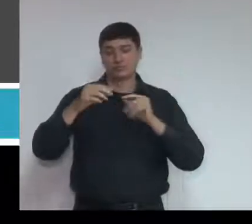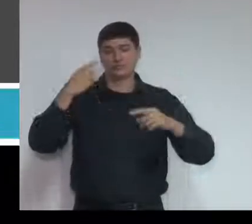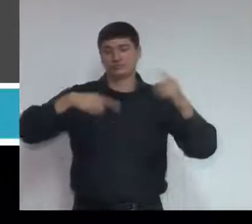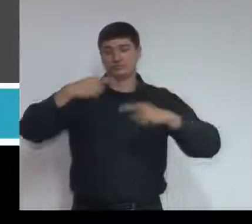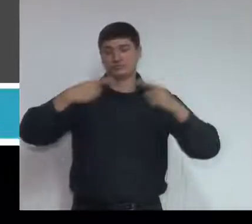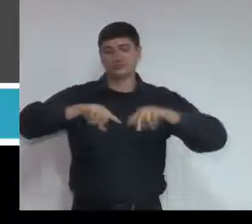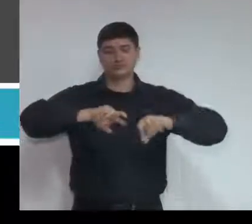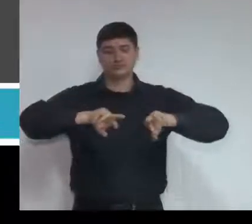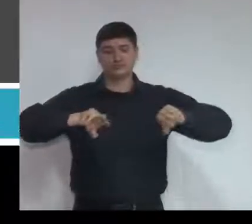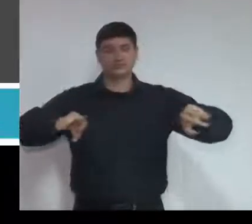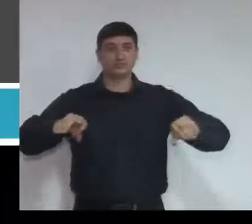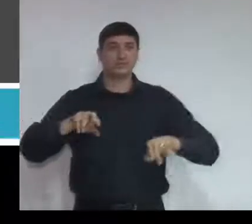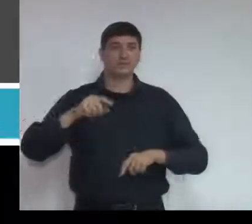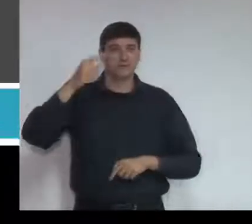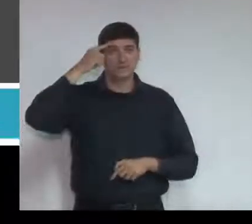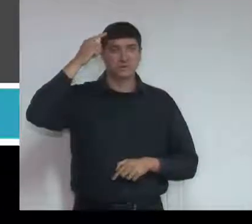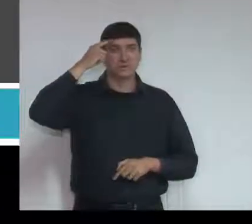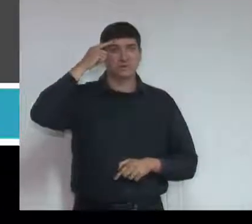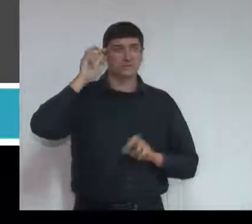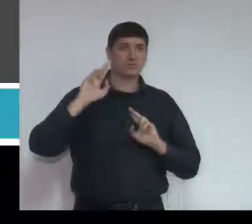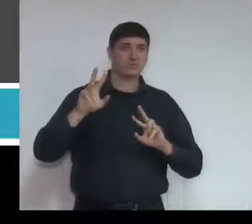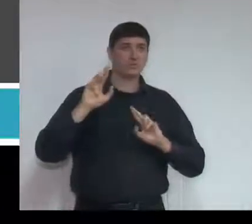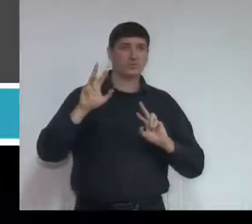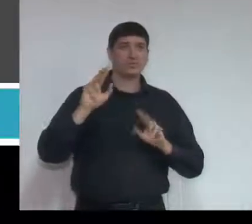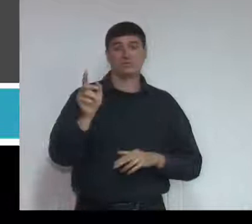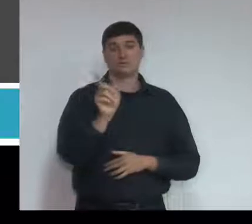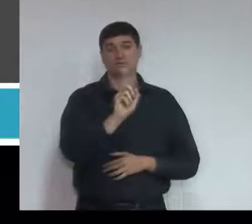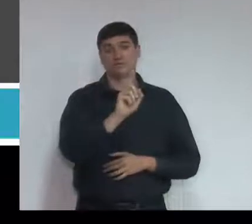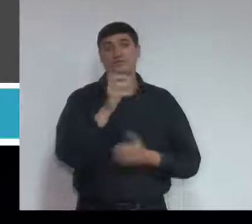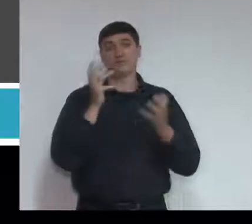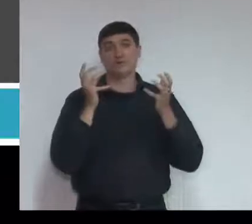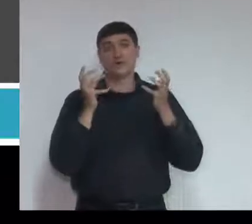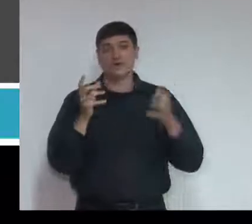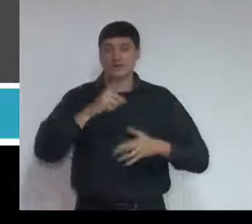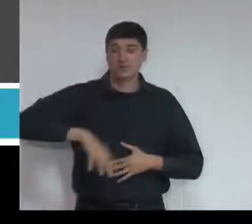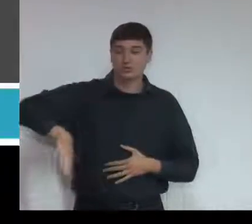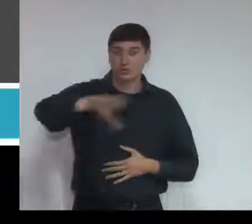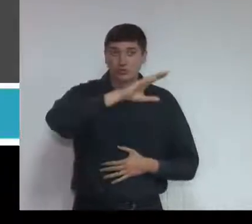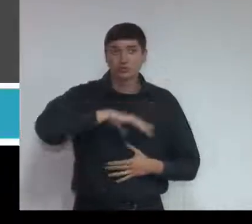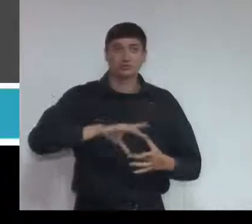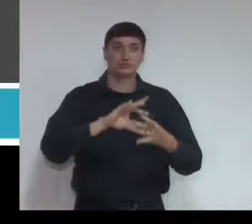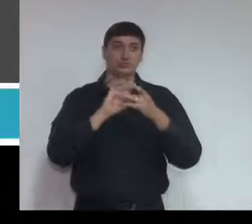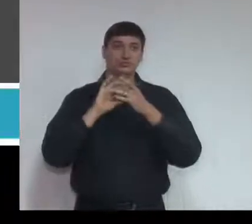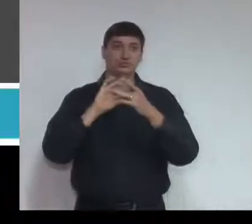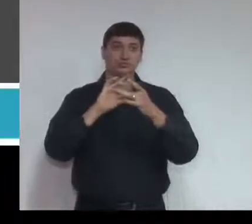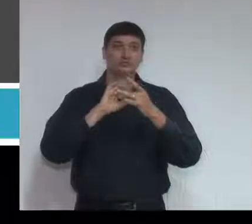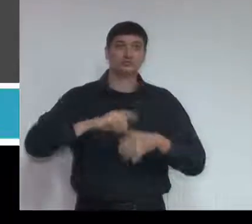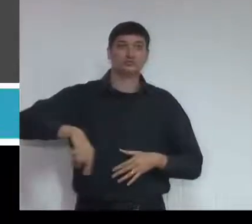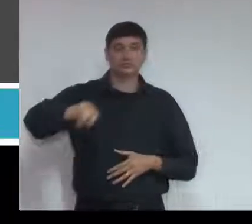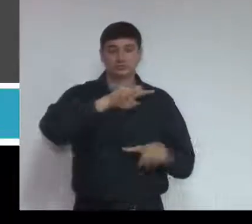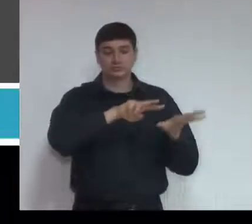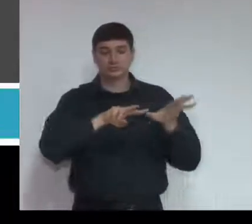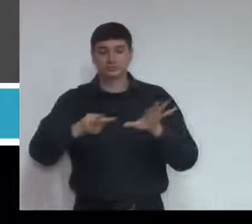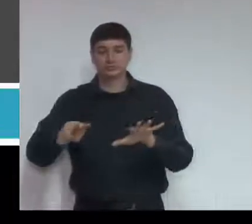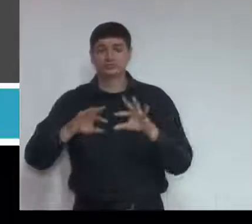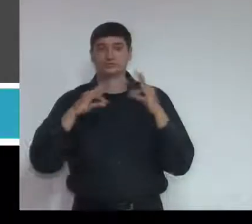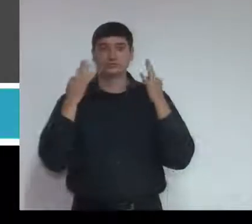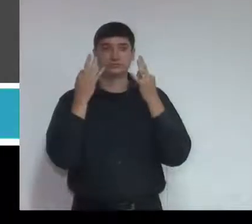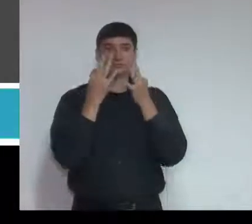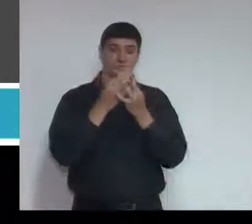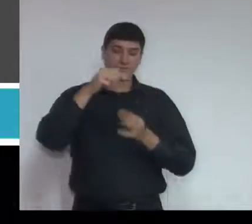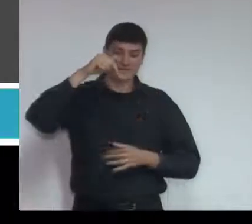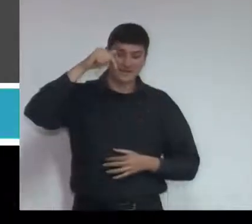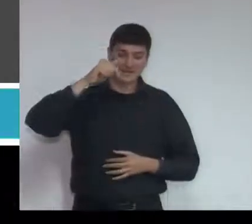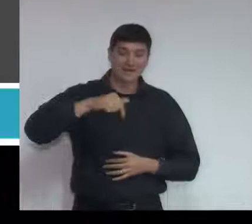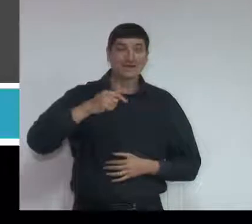decisão, qualquer outro pensamento, não. Que a gente possa unir forças, não é? Então, essa semana, que a gente possa pensar um pouco nessa questão da família. As comunidades aqui